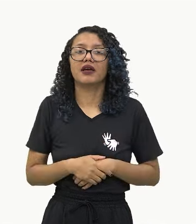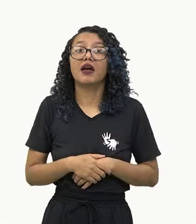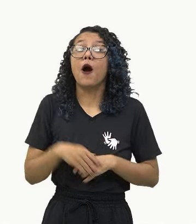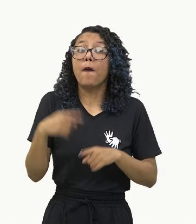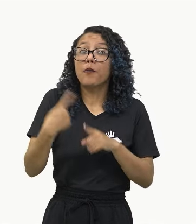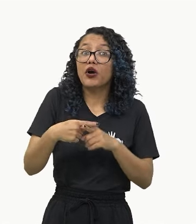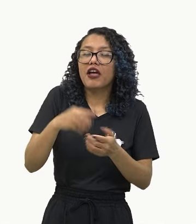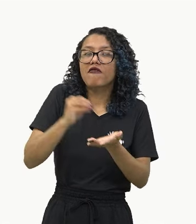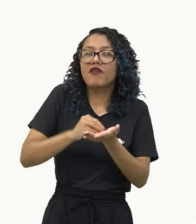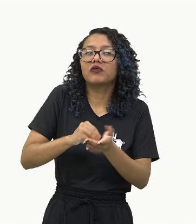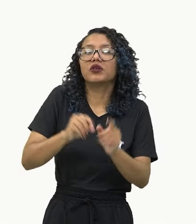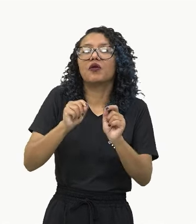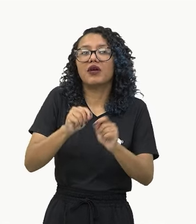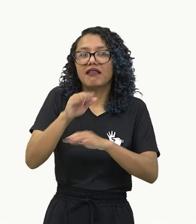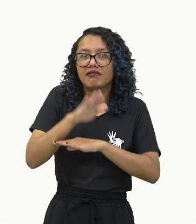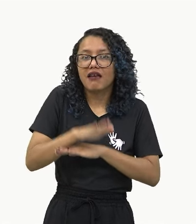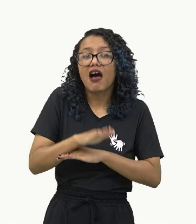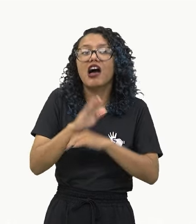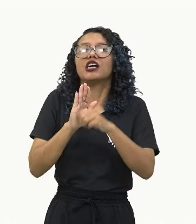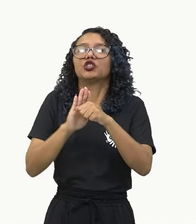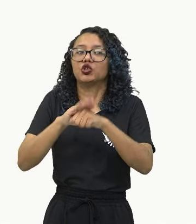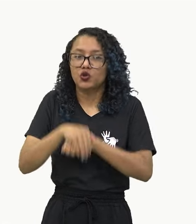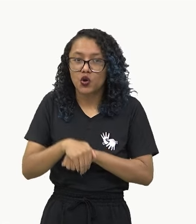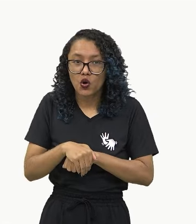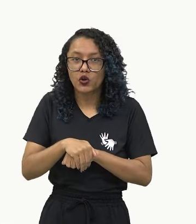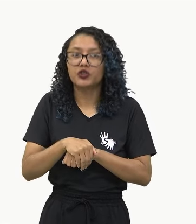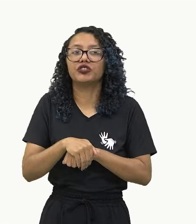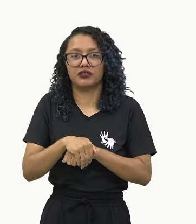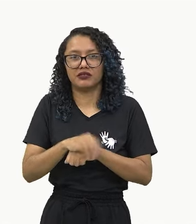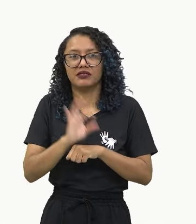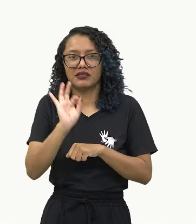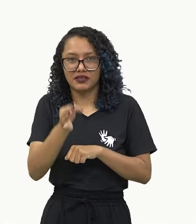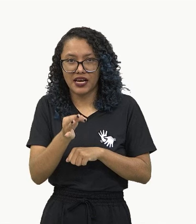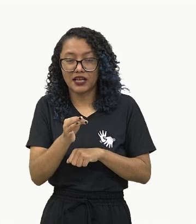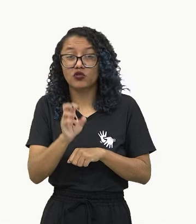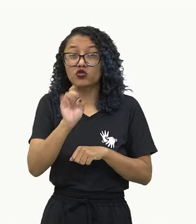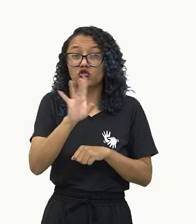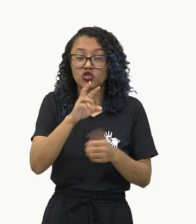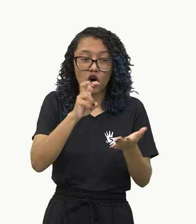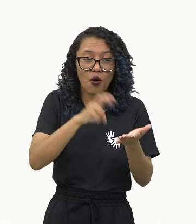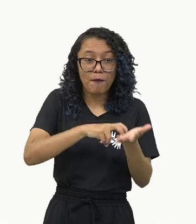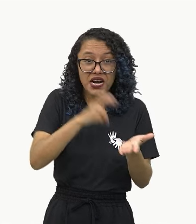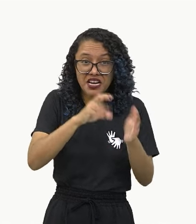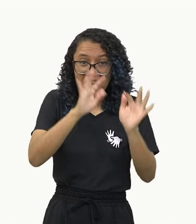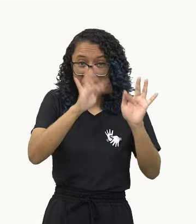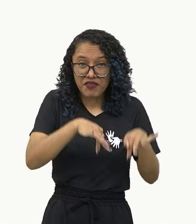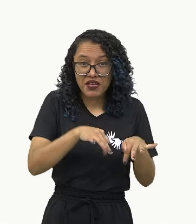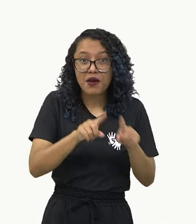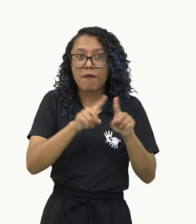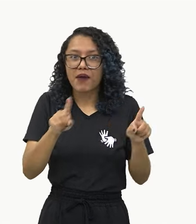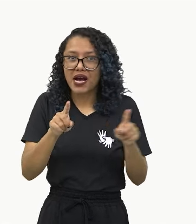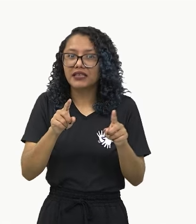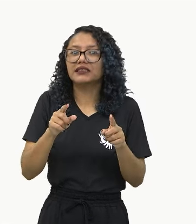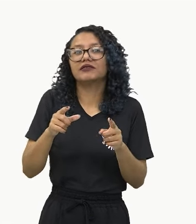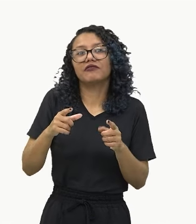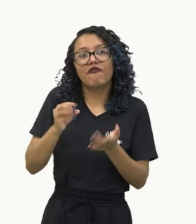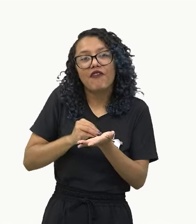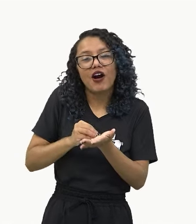estamos falando de hoje, ou seja, hoje ainda não acabou. Então, ainda é um